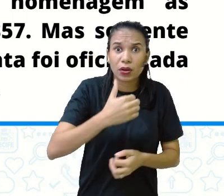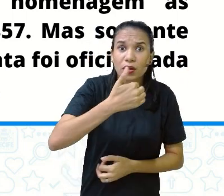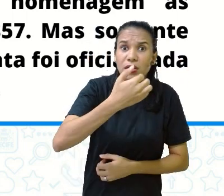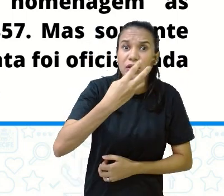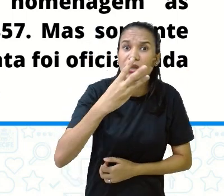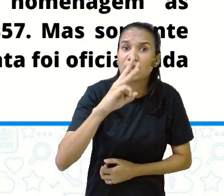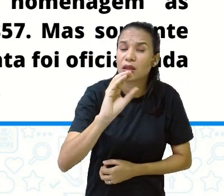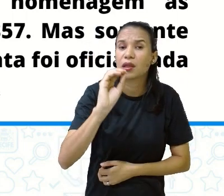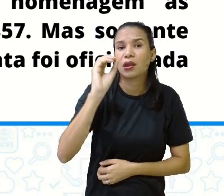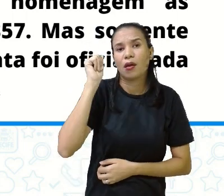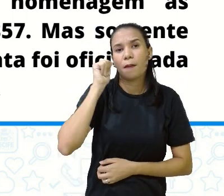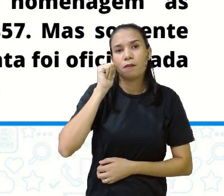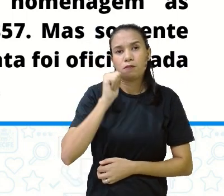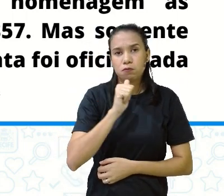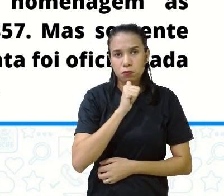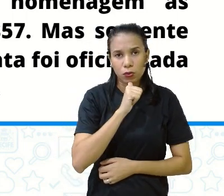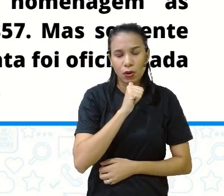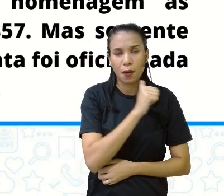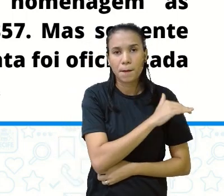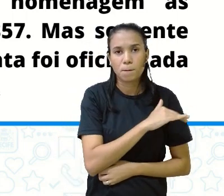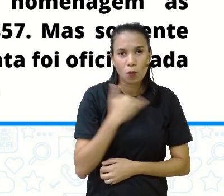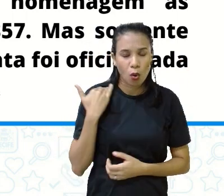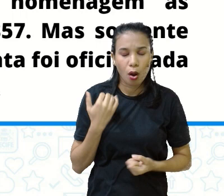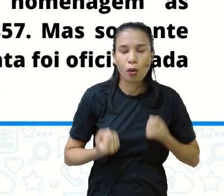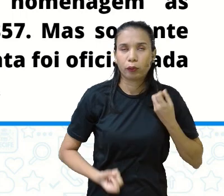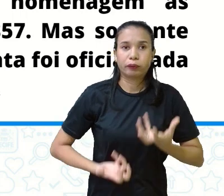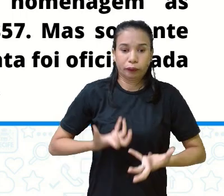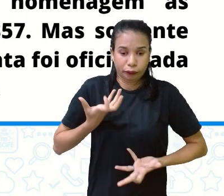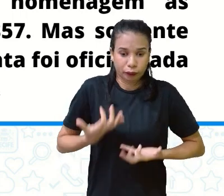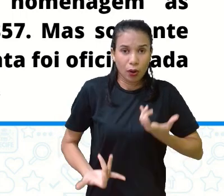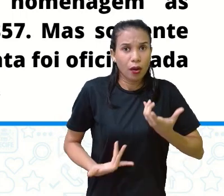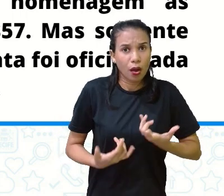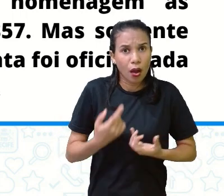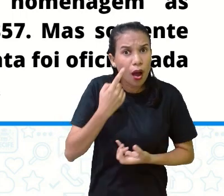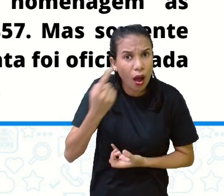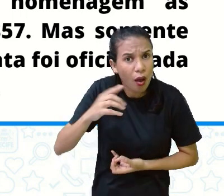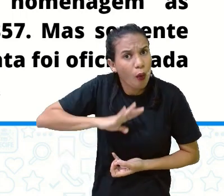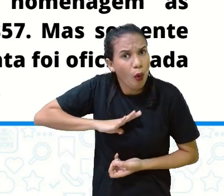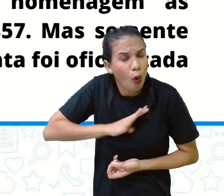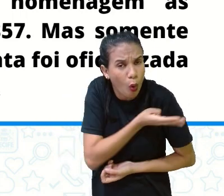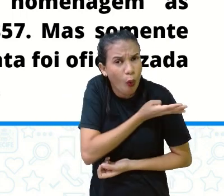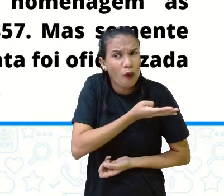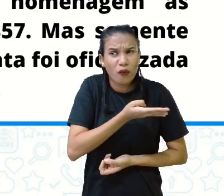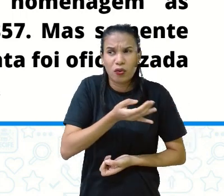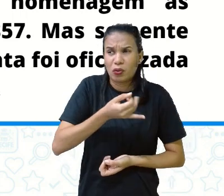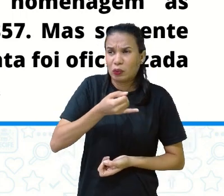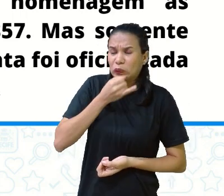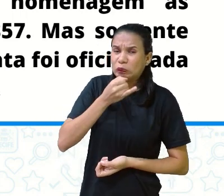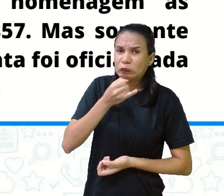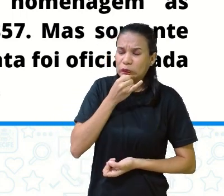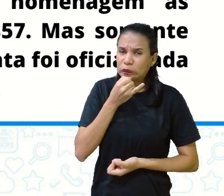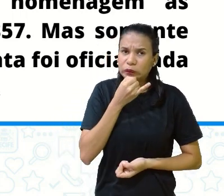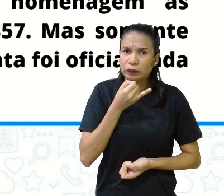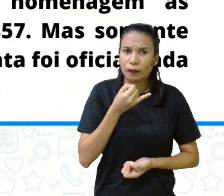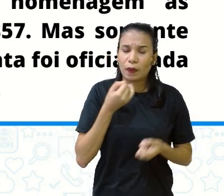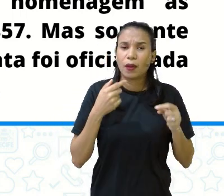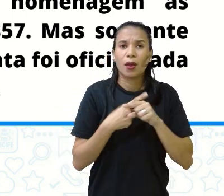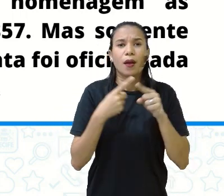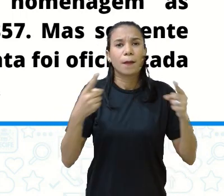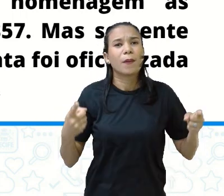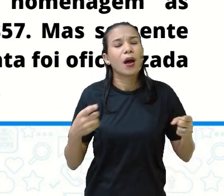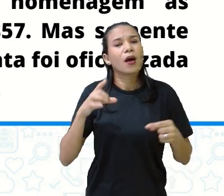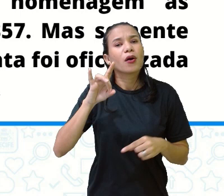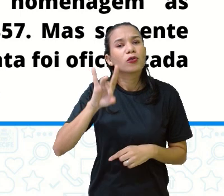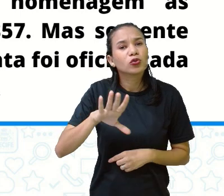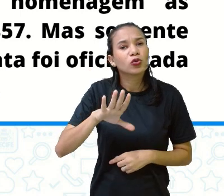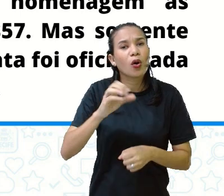tecelãs aproximadamente, elas morreram, né? Vê que tragédia, vê que coisa triste. Porém,